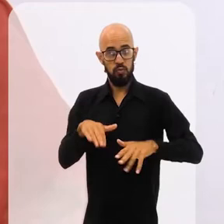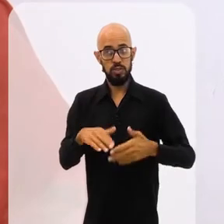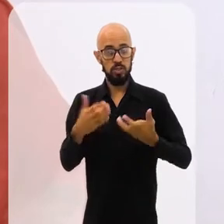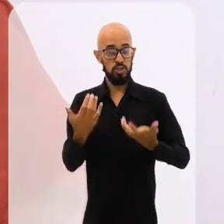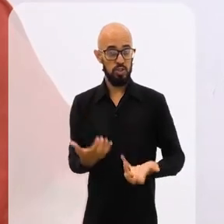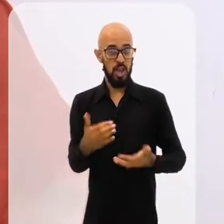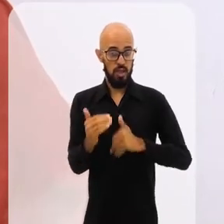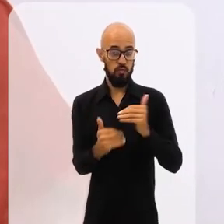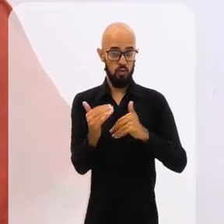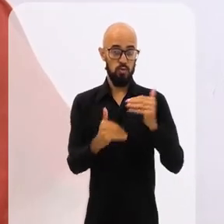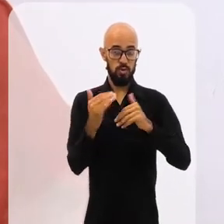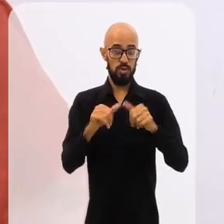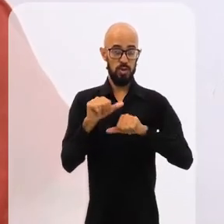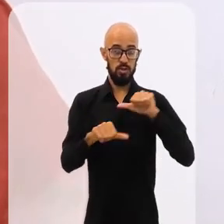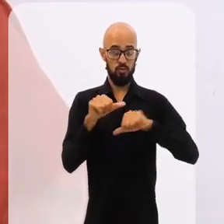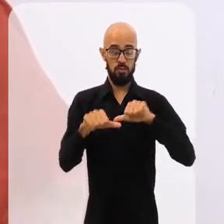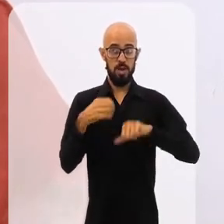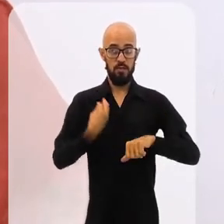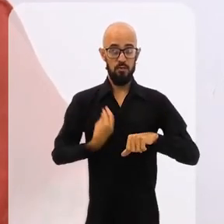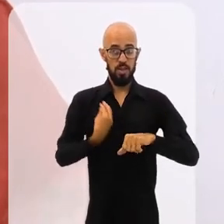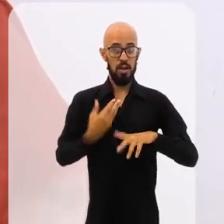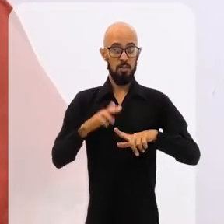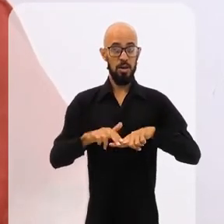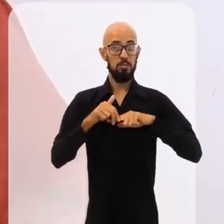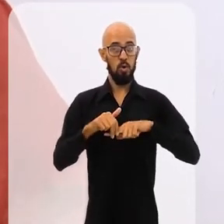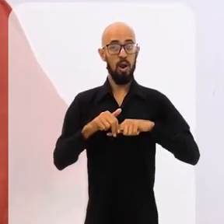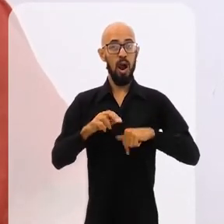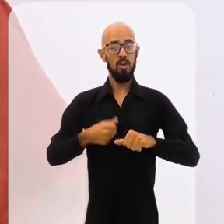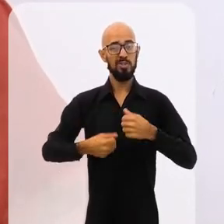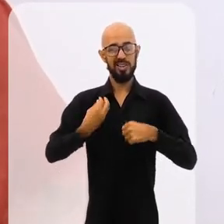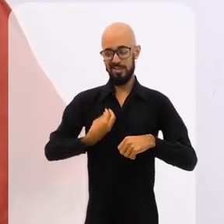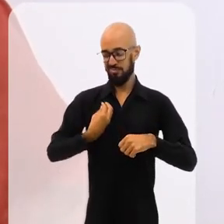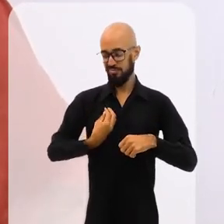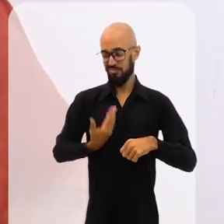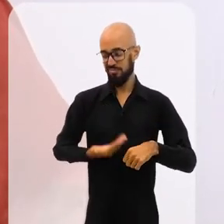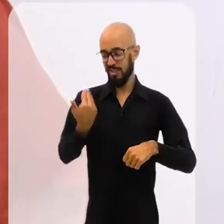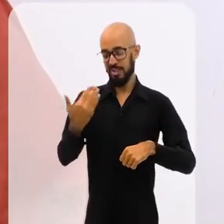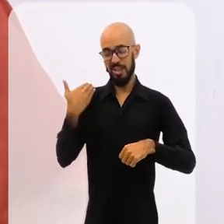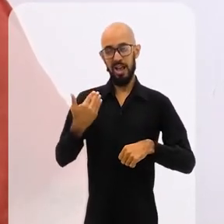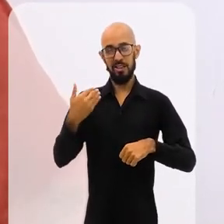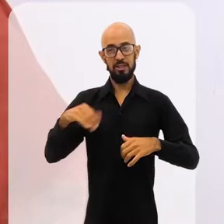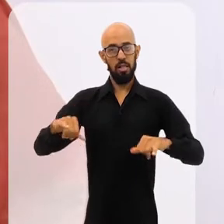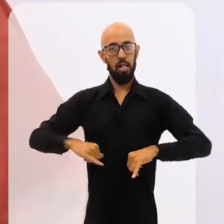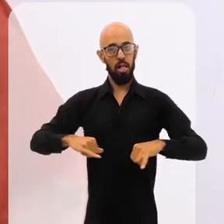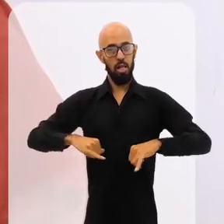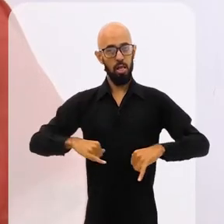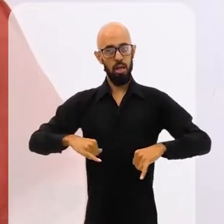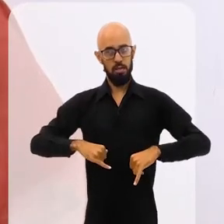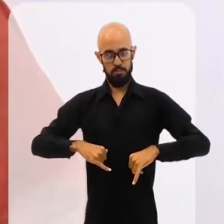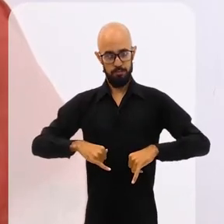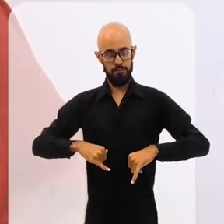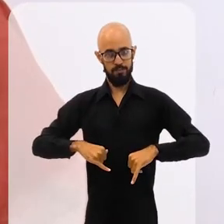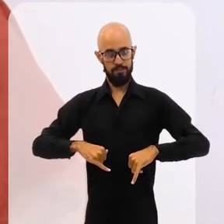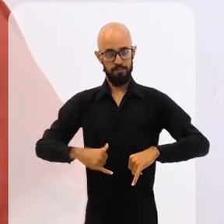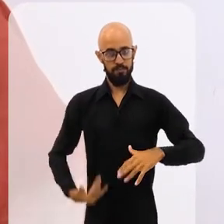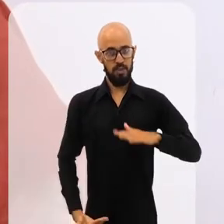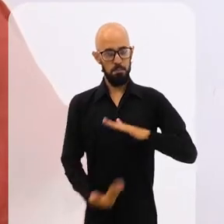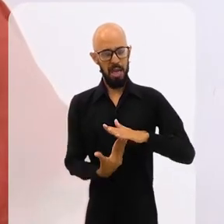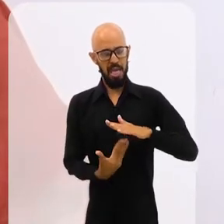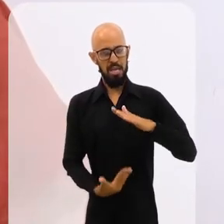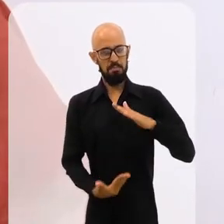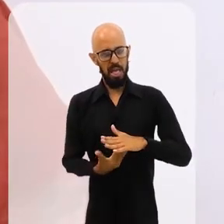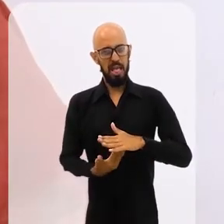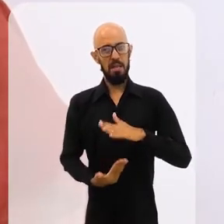nós queremos mudar e transformar a nossa vida, mas devido aos nossos atos passados, nós temos muitos obstáculos. Às vezes obstáculo